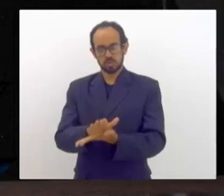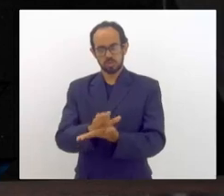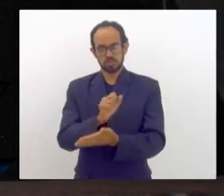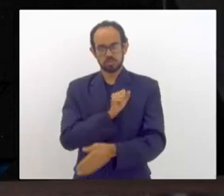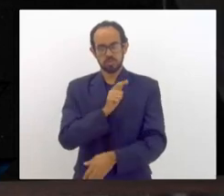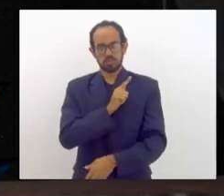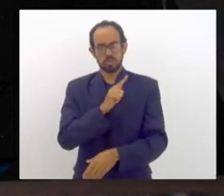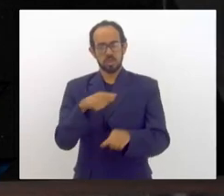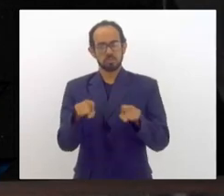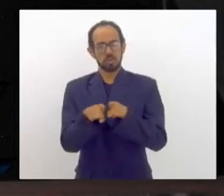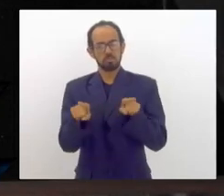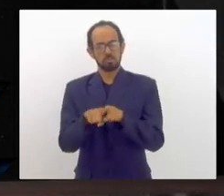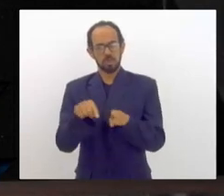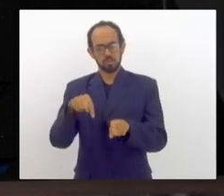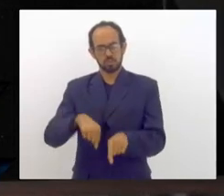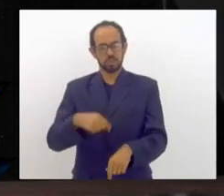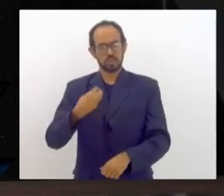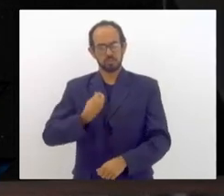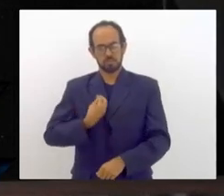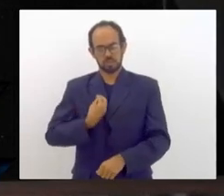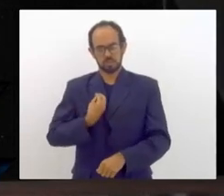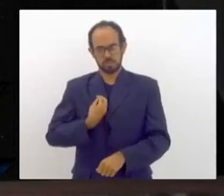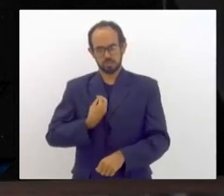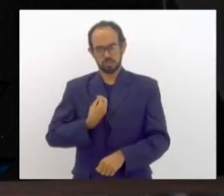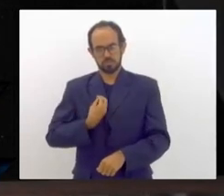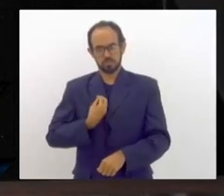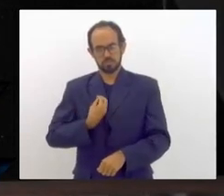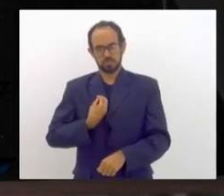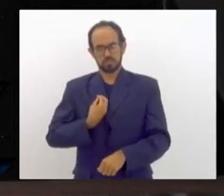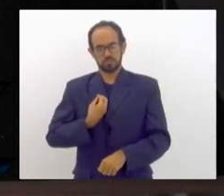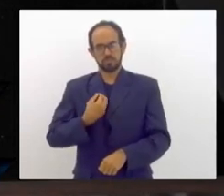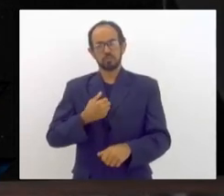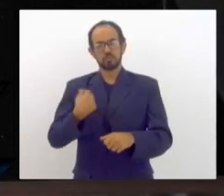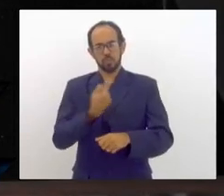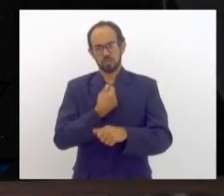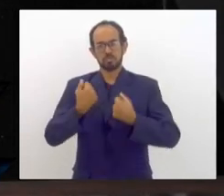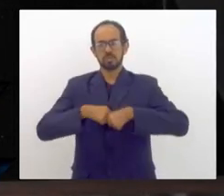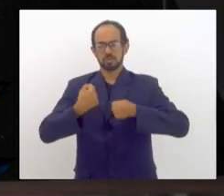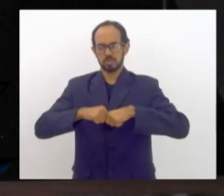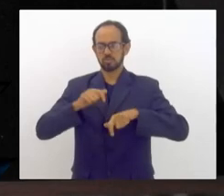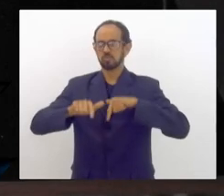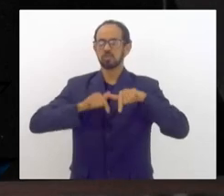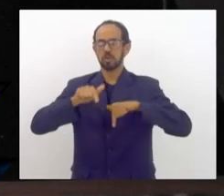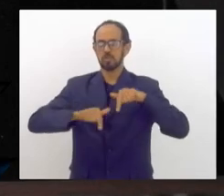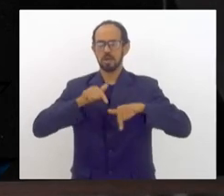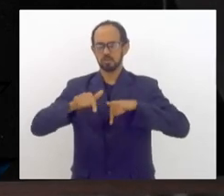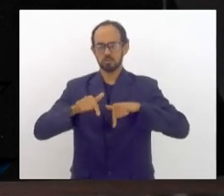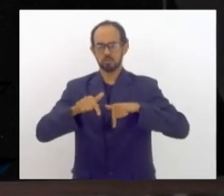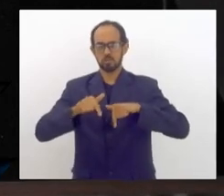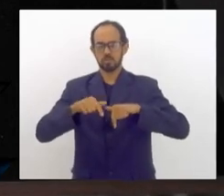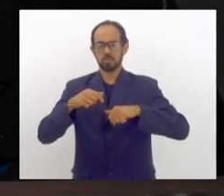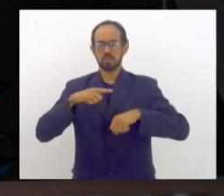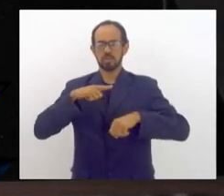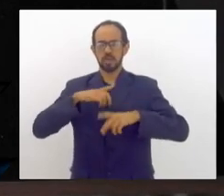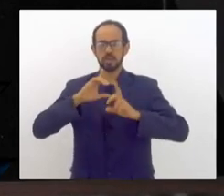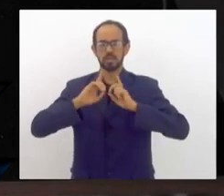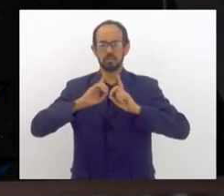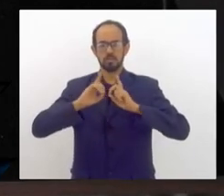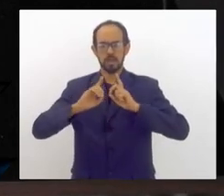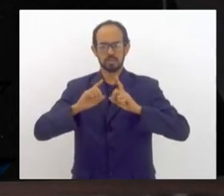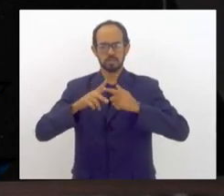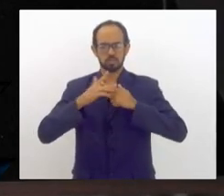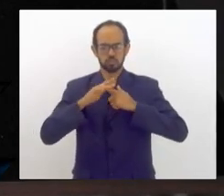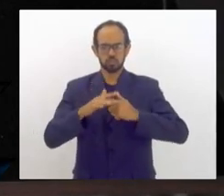também estive aqui presente combatendo. Ou seja, nós temos muito o que construir. Existem debates que são fundamentais e que precisam ser feitos de